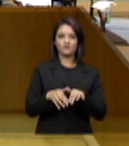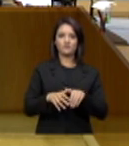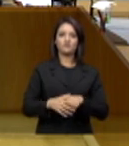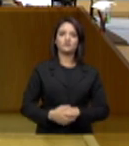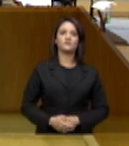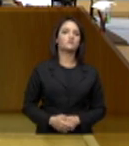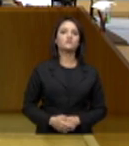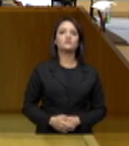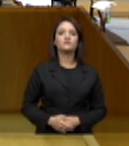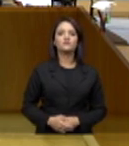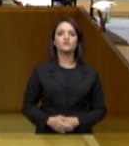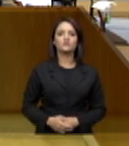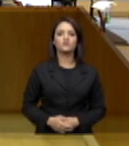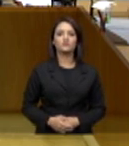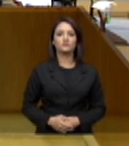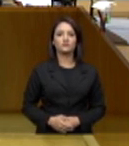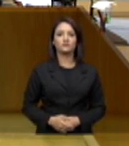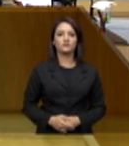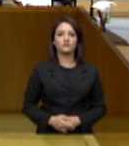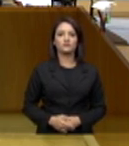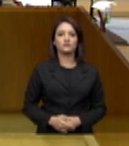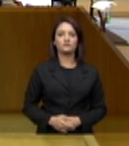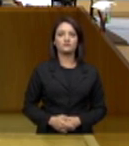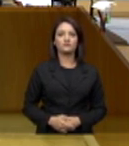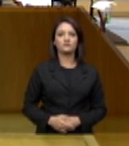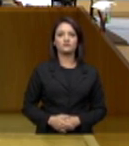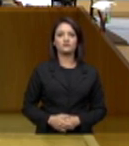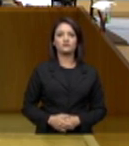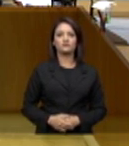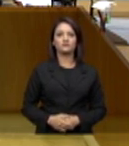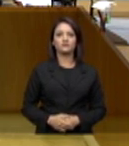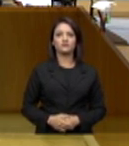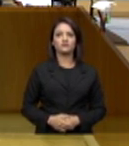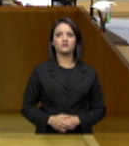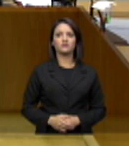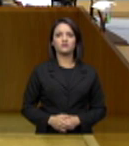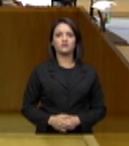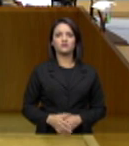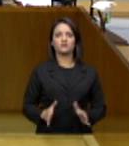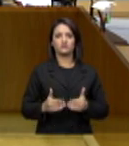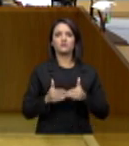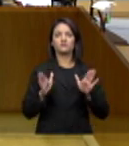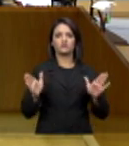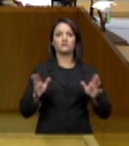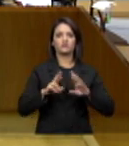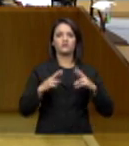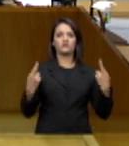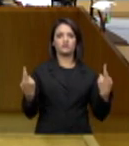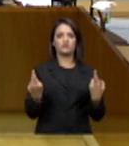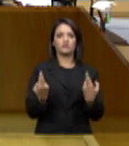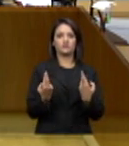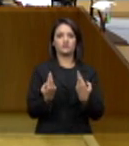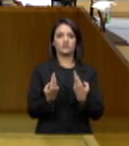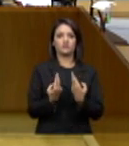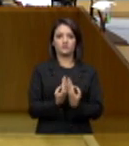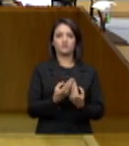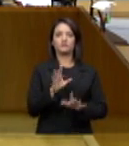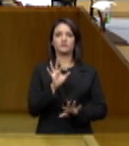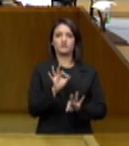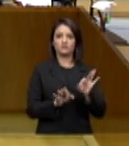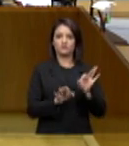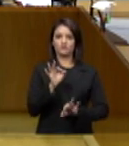nós podemos nos entrar te claro aberta essa sessão